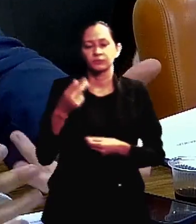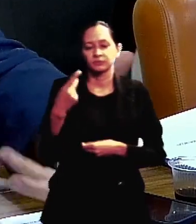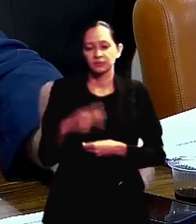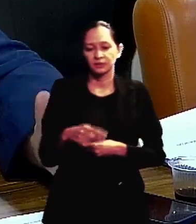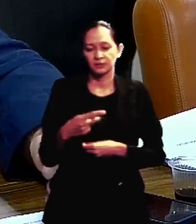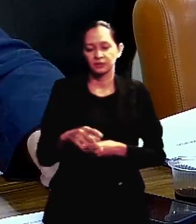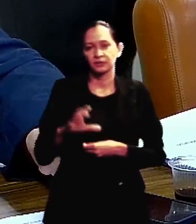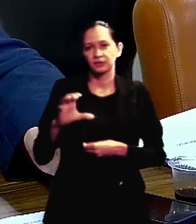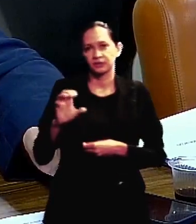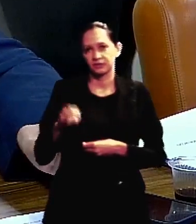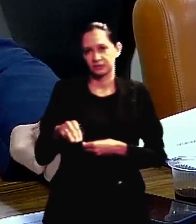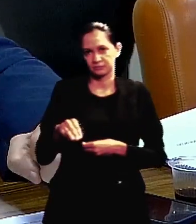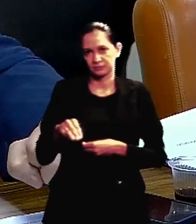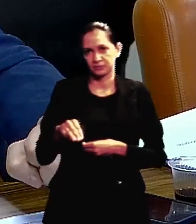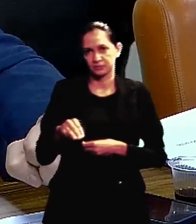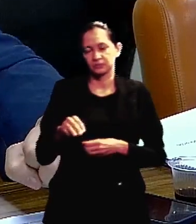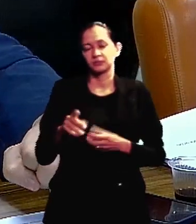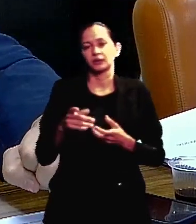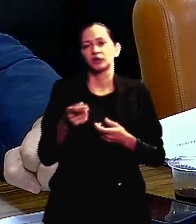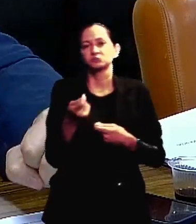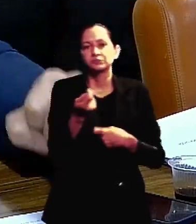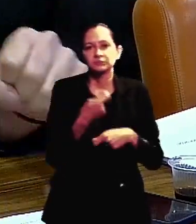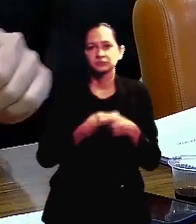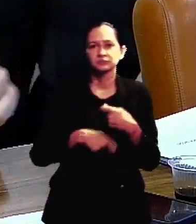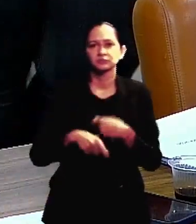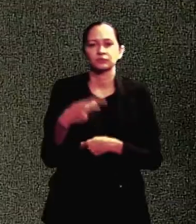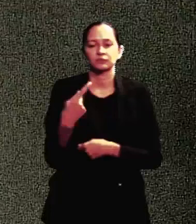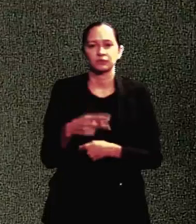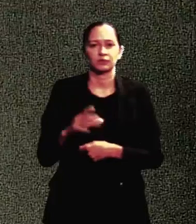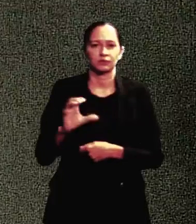estrutura administrativa da Câmara Municipal de Goiânia.